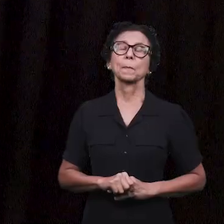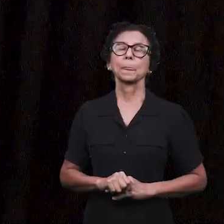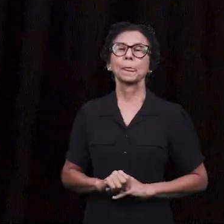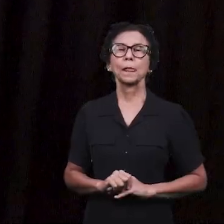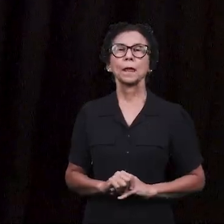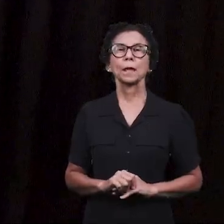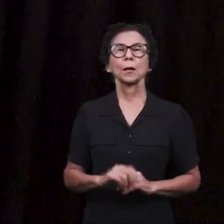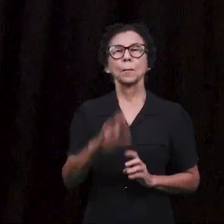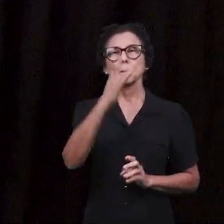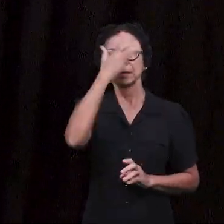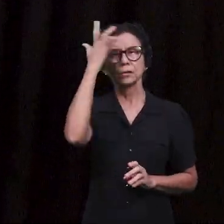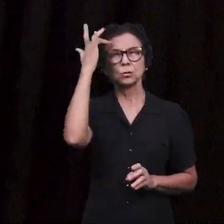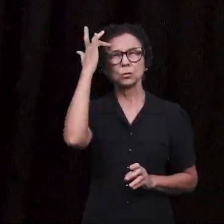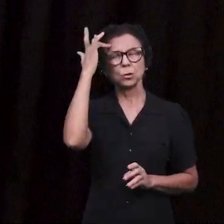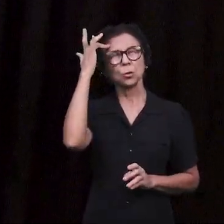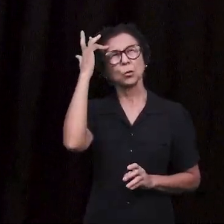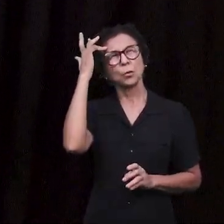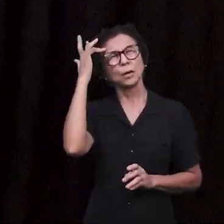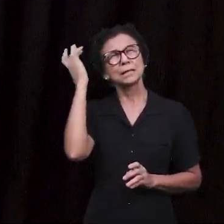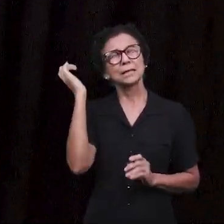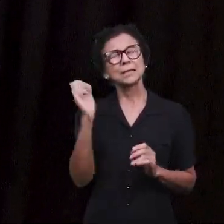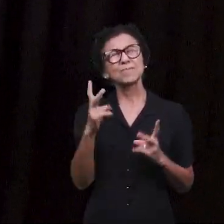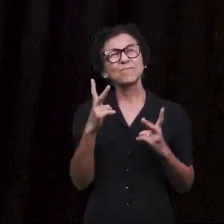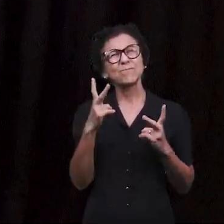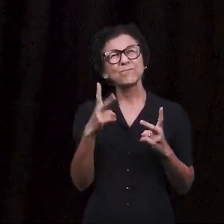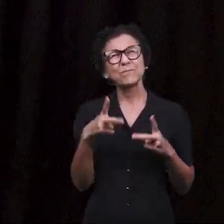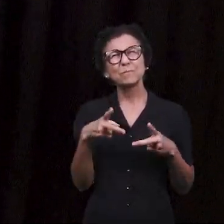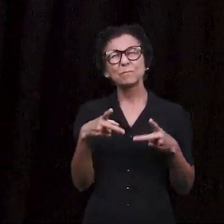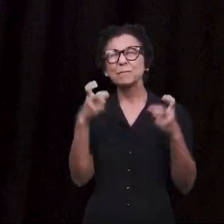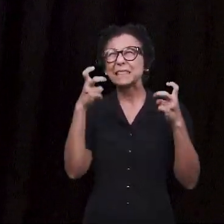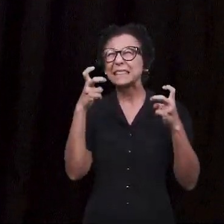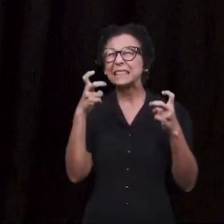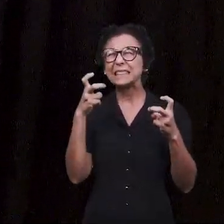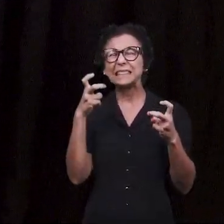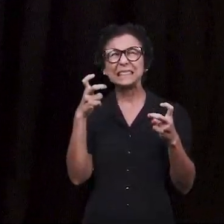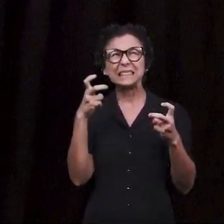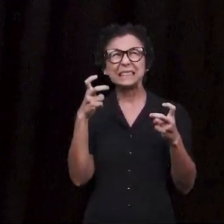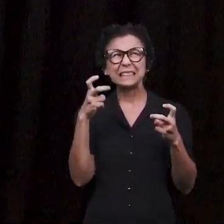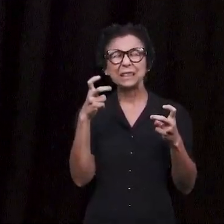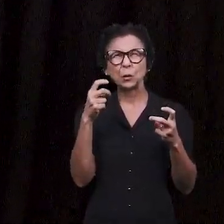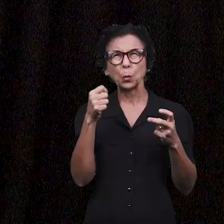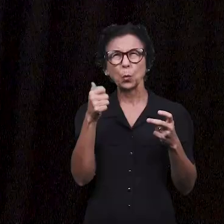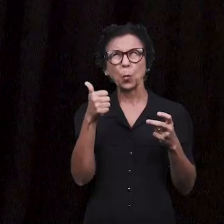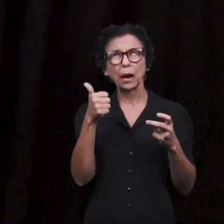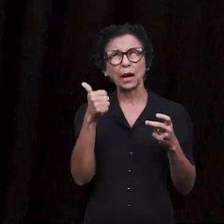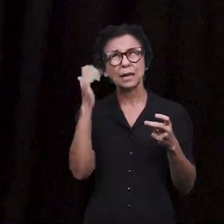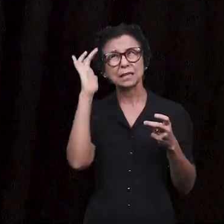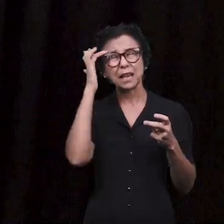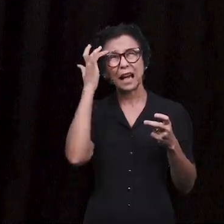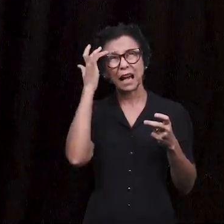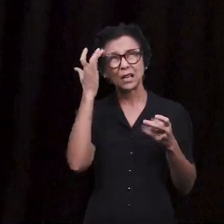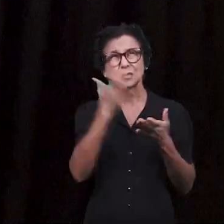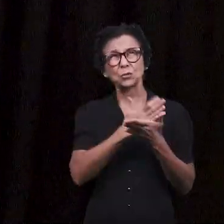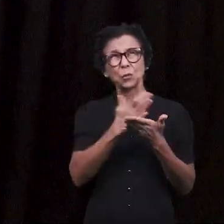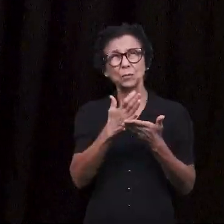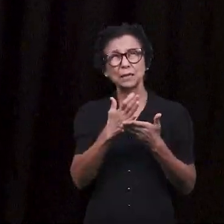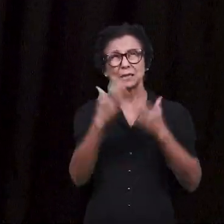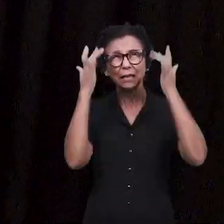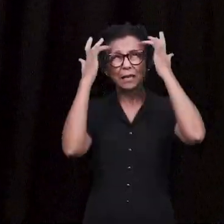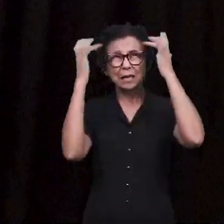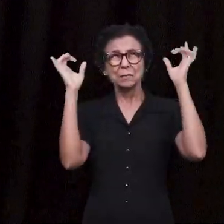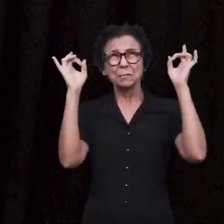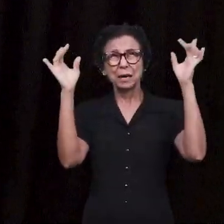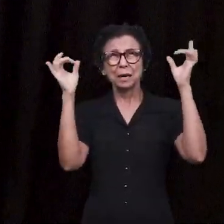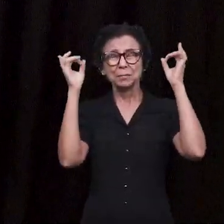eles também percebem quando vão desenvolver a crise de enxaqueca. Nós temos alterações neurológicas